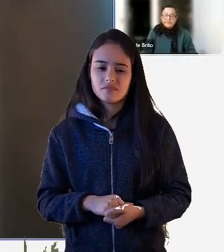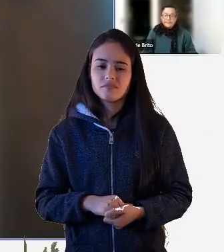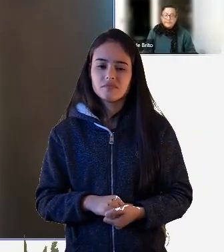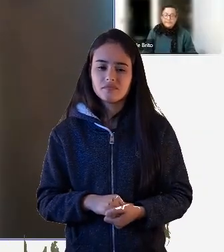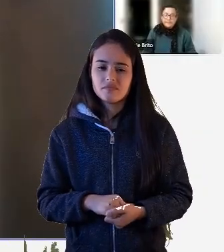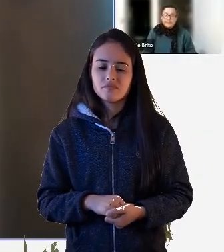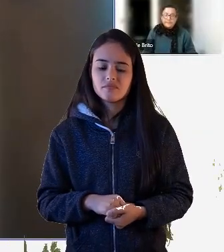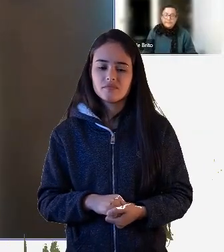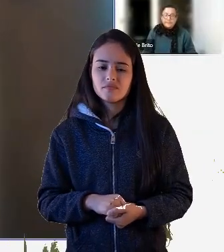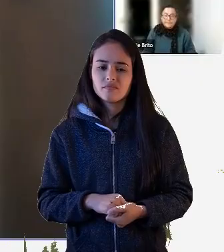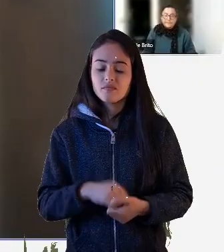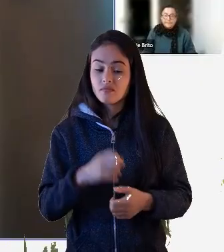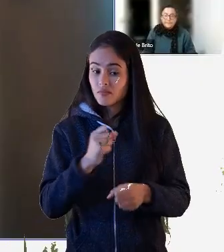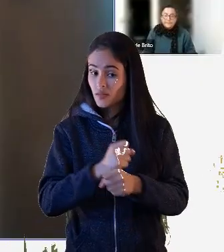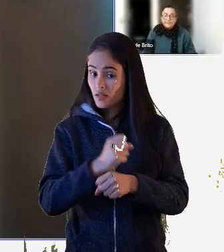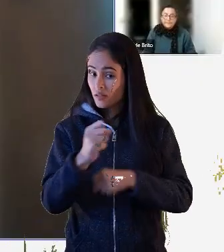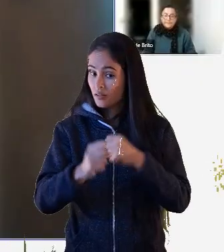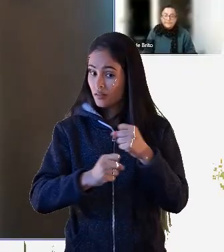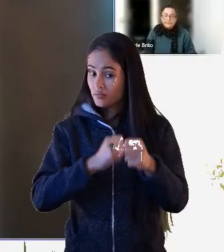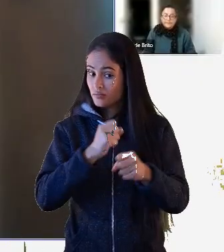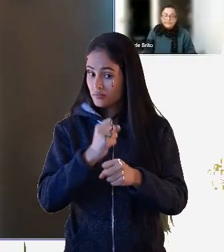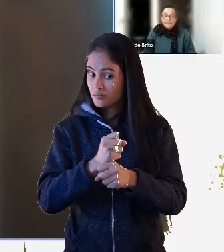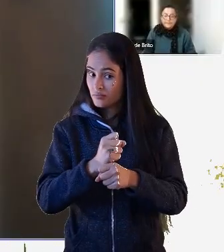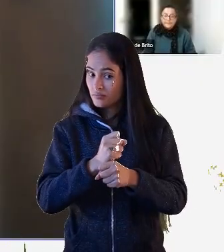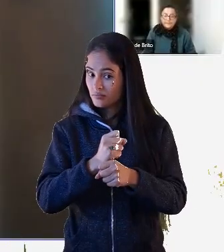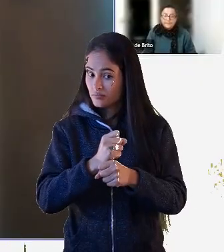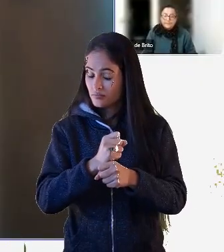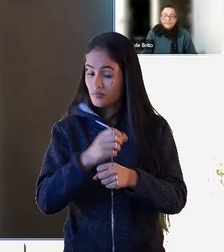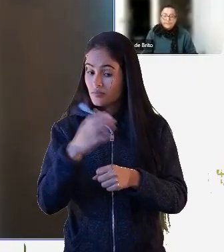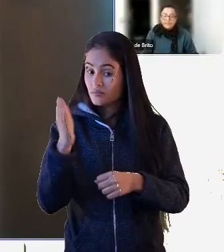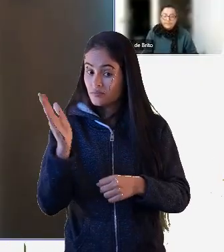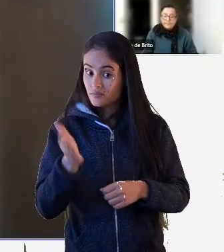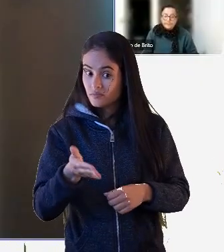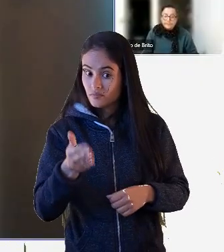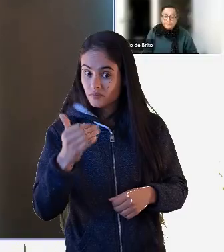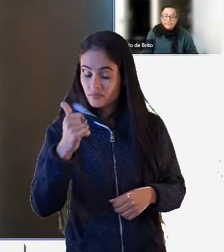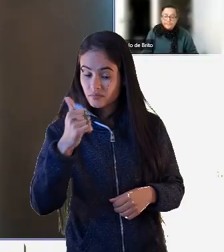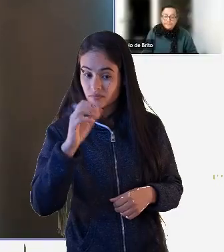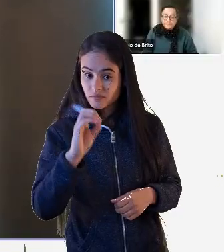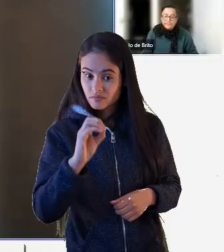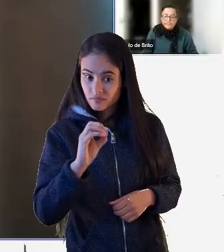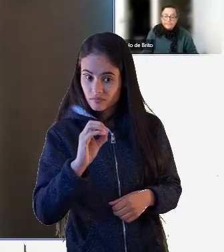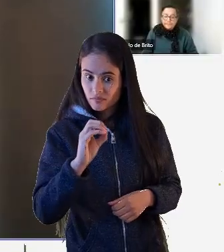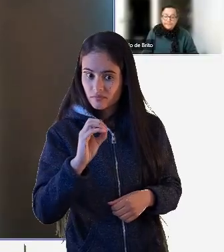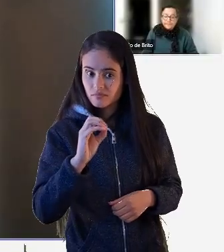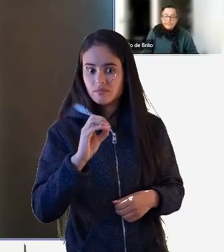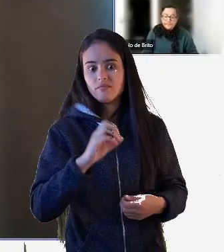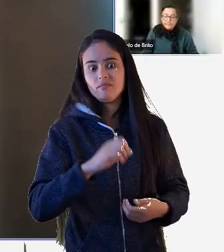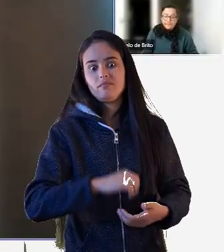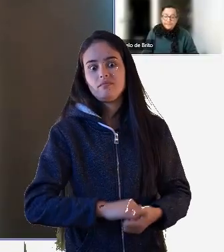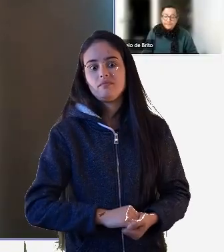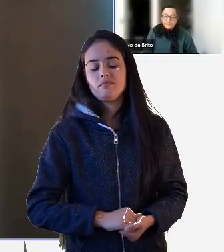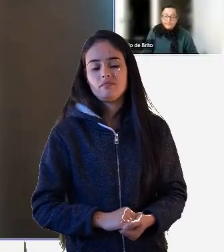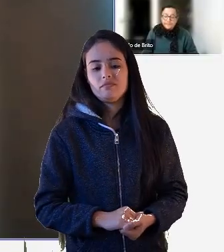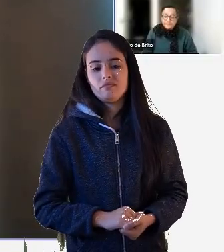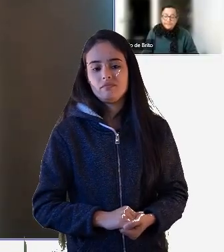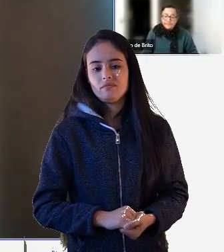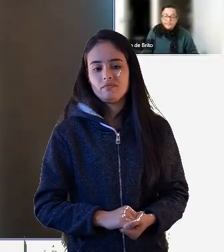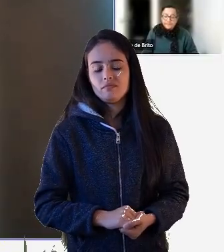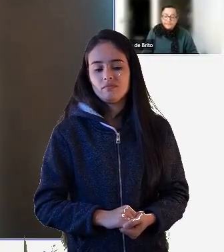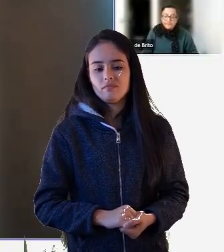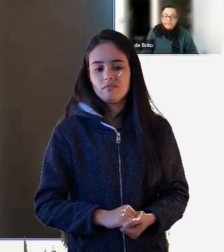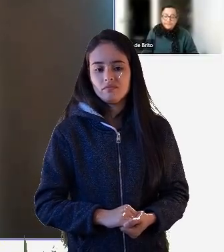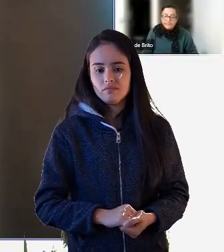aos organizadores. Eu sei que organizar evento é cansativo, né? É árduo. Depois do projeto,